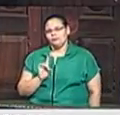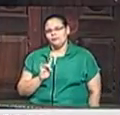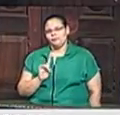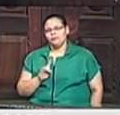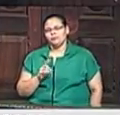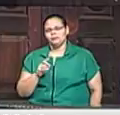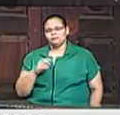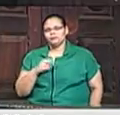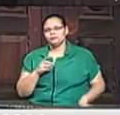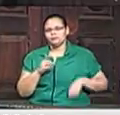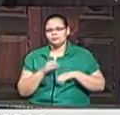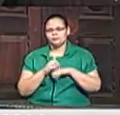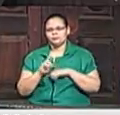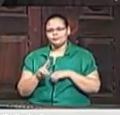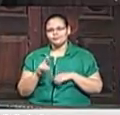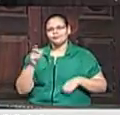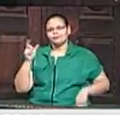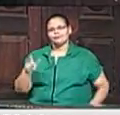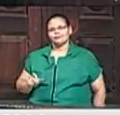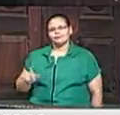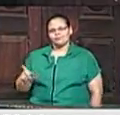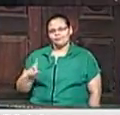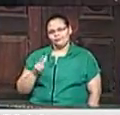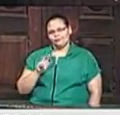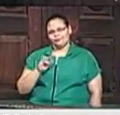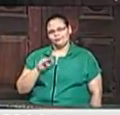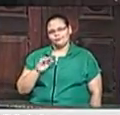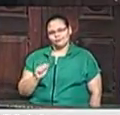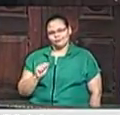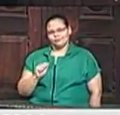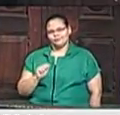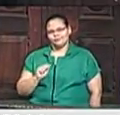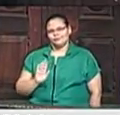pelo Dr. Marfan Vieira, Procurador-Geral de Justiça, como